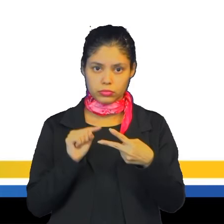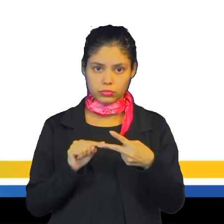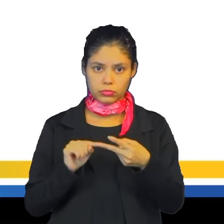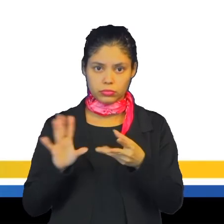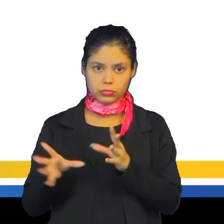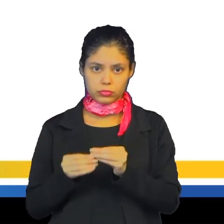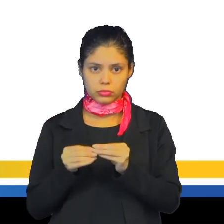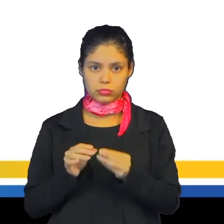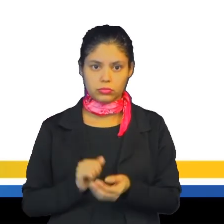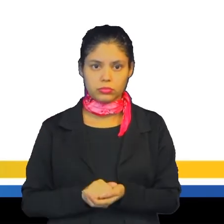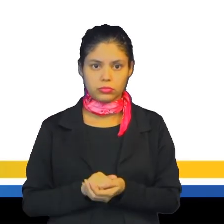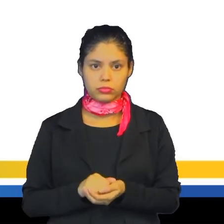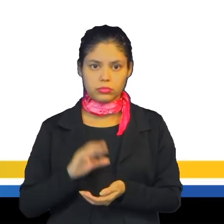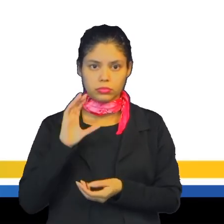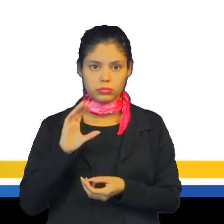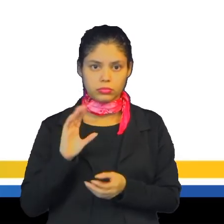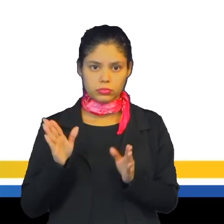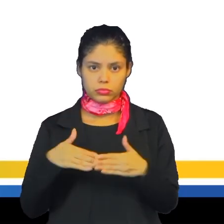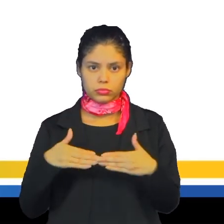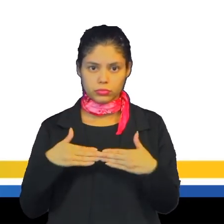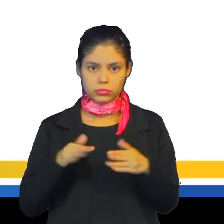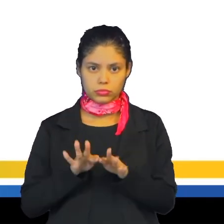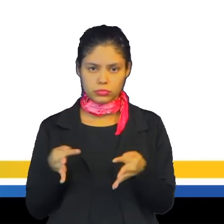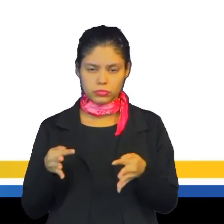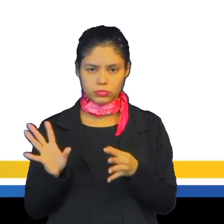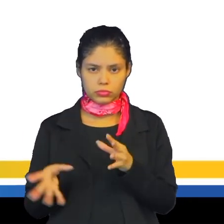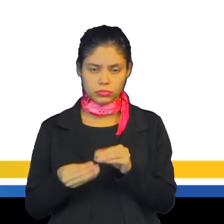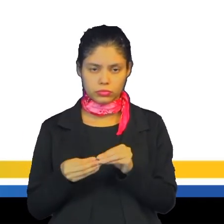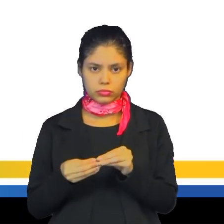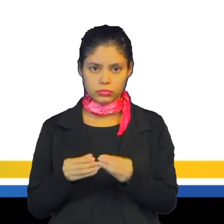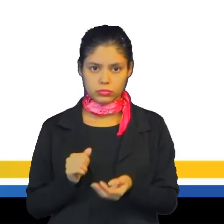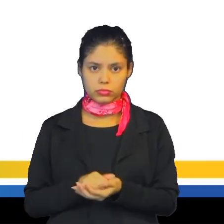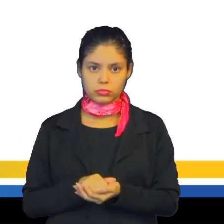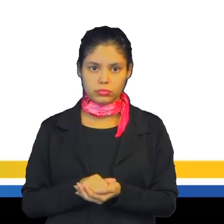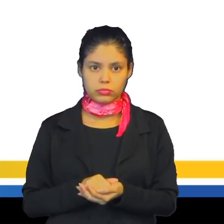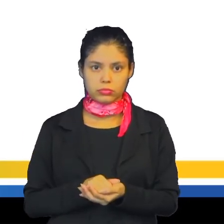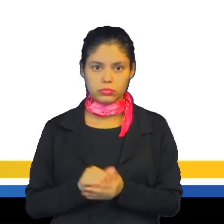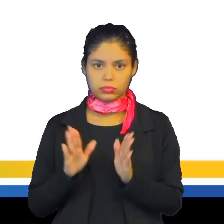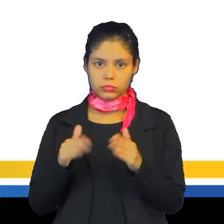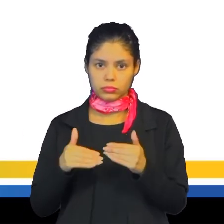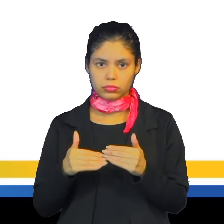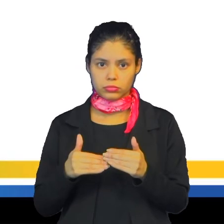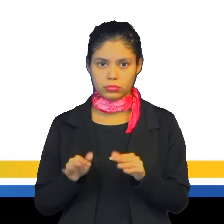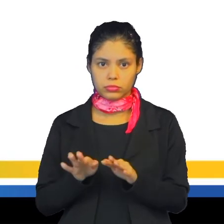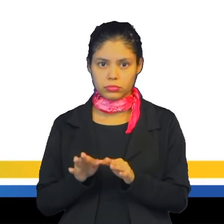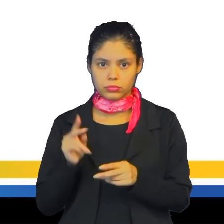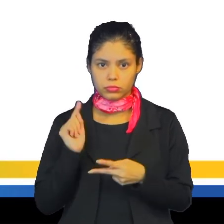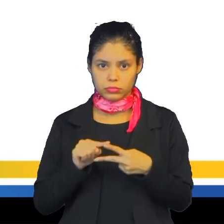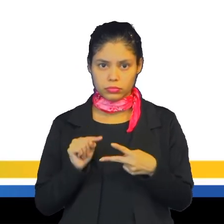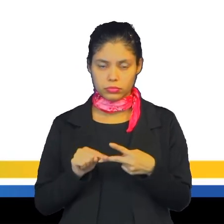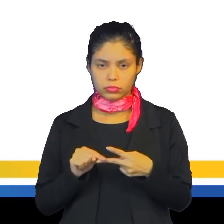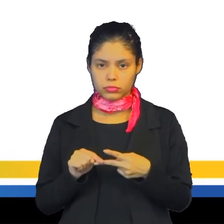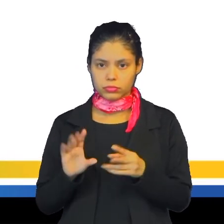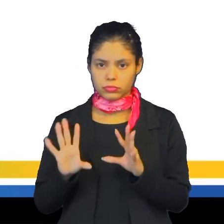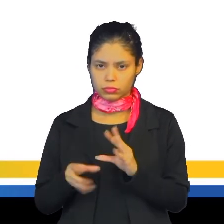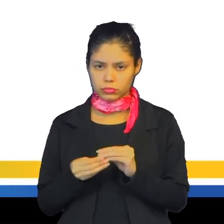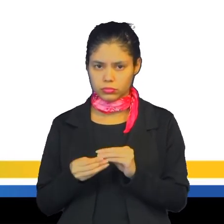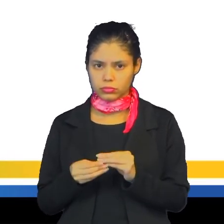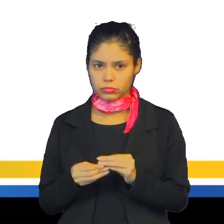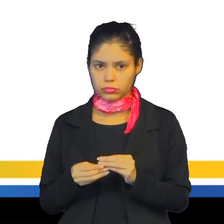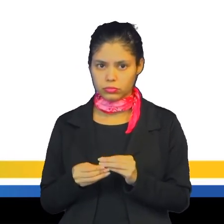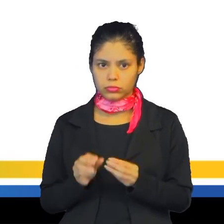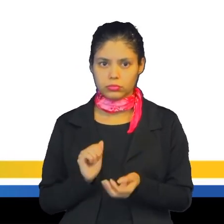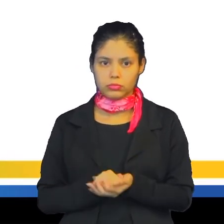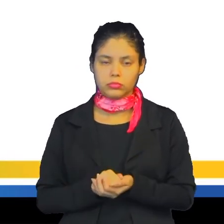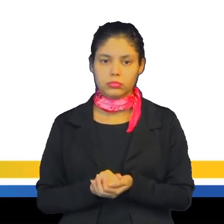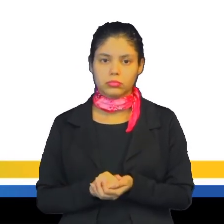completa. C, circulação fechada, simples e completa. D, circulação fechada, dupla e incompleta. Ou